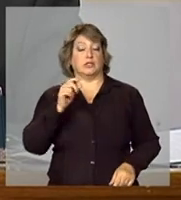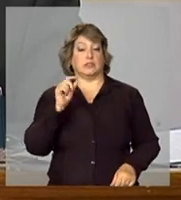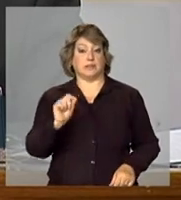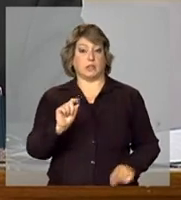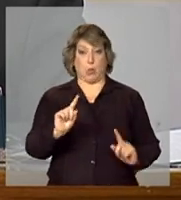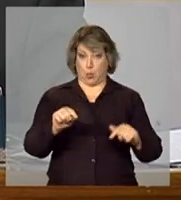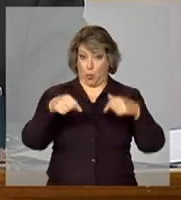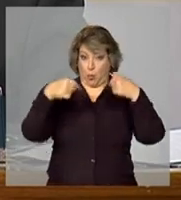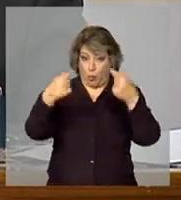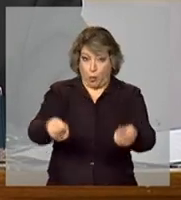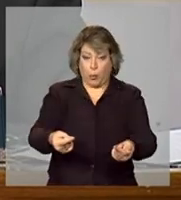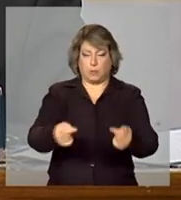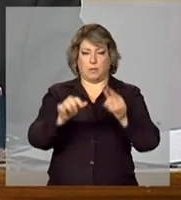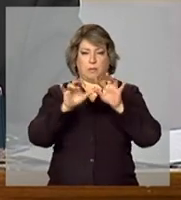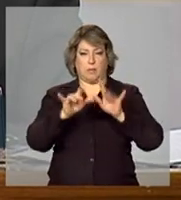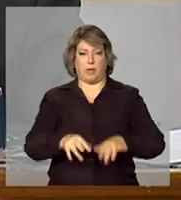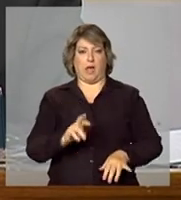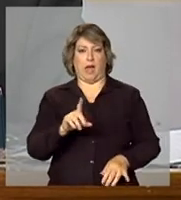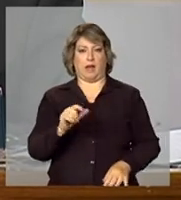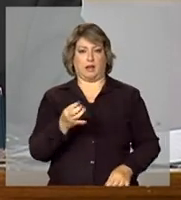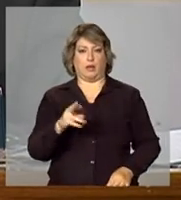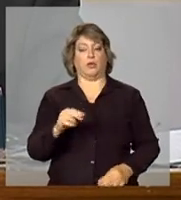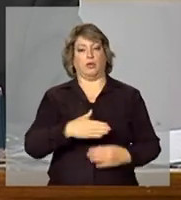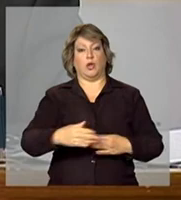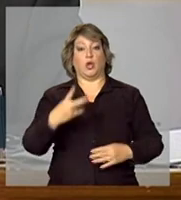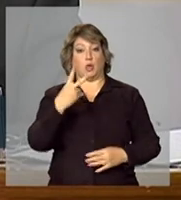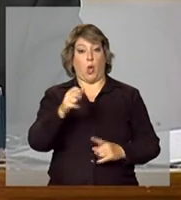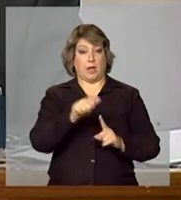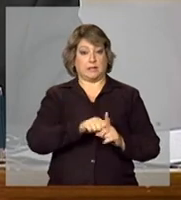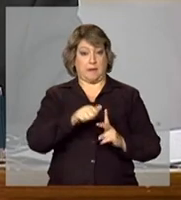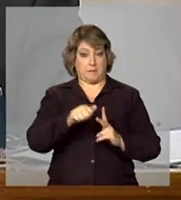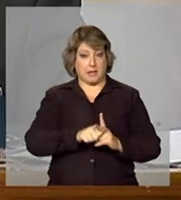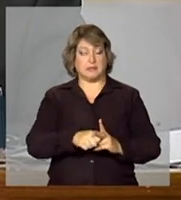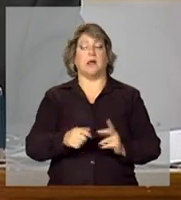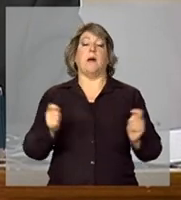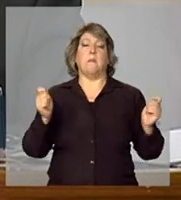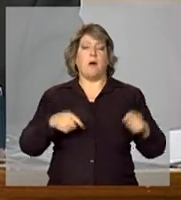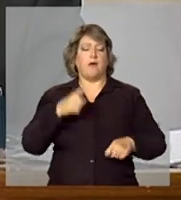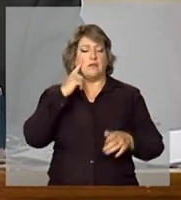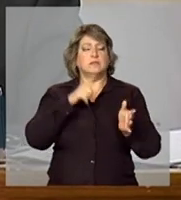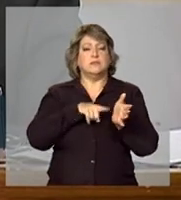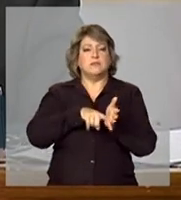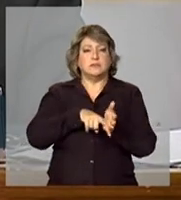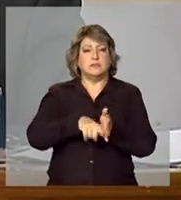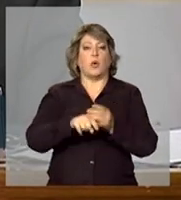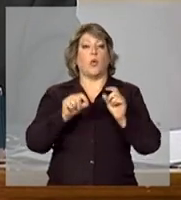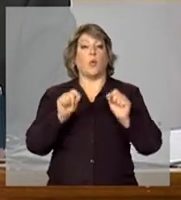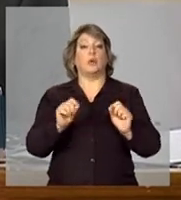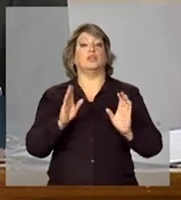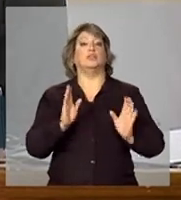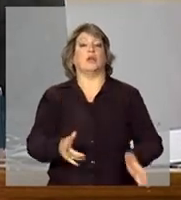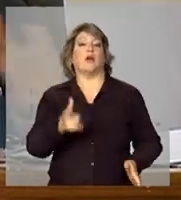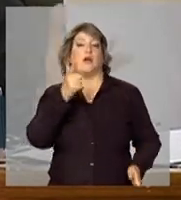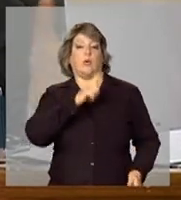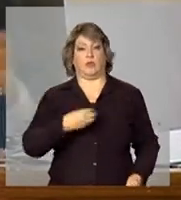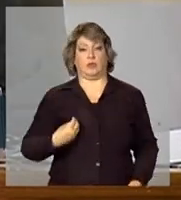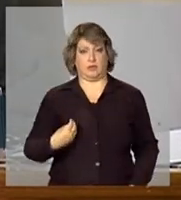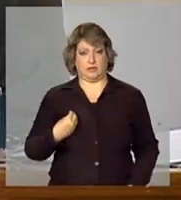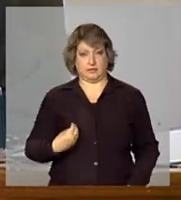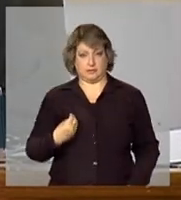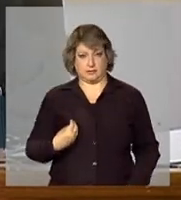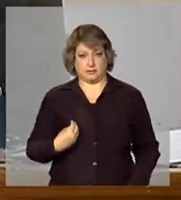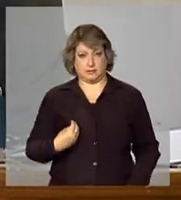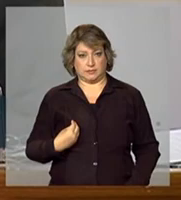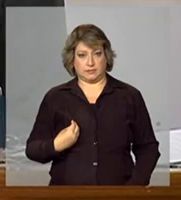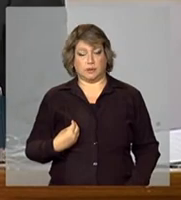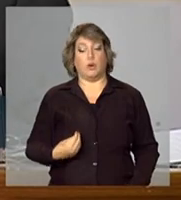próximo relatório que se dará daqui a dois meses poderemos rever a luz do que já aconteceu e como nós